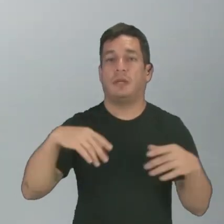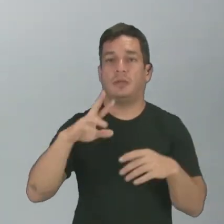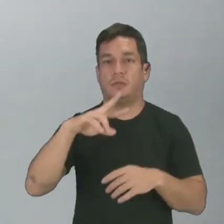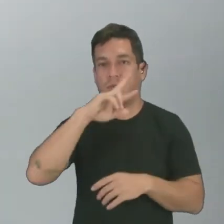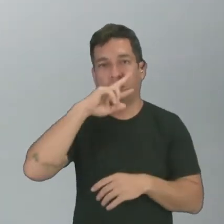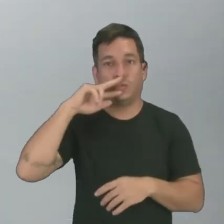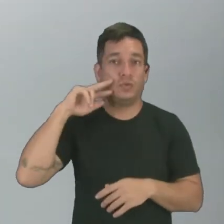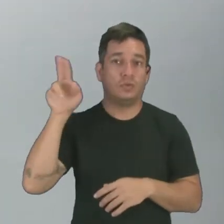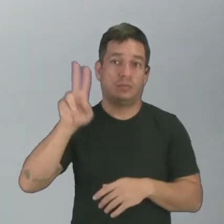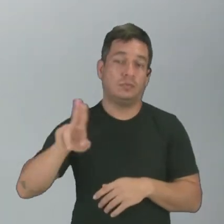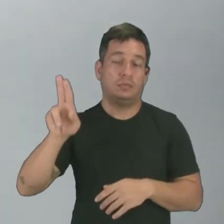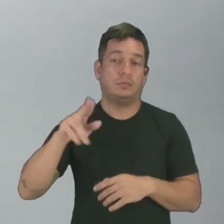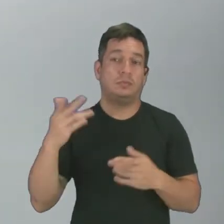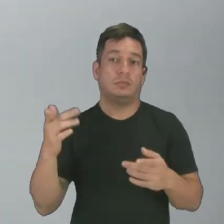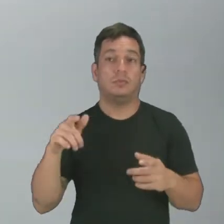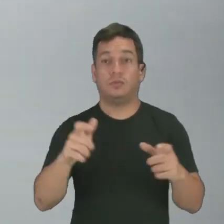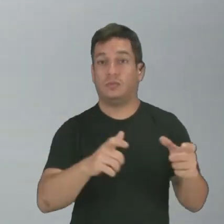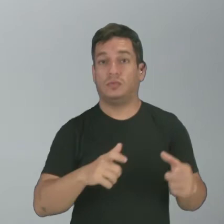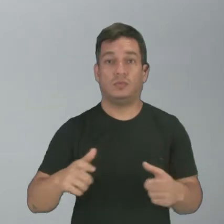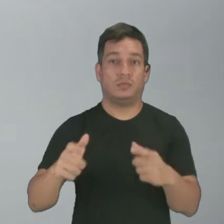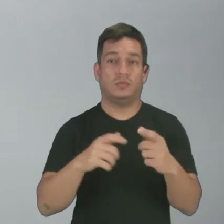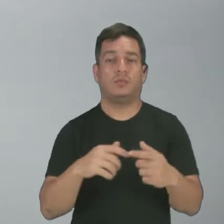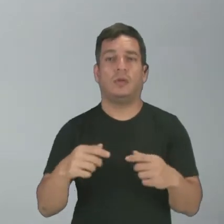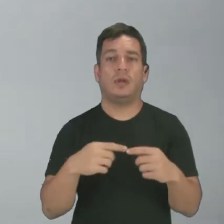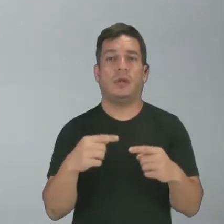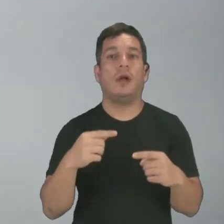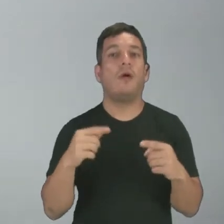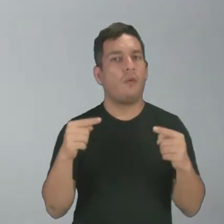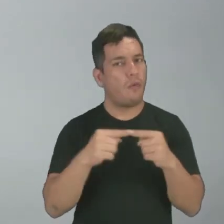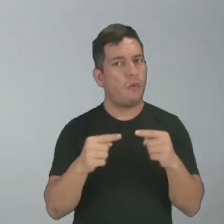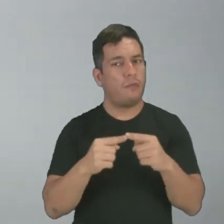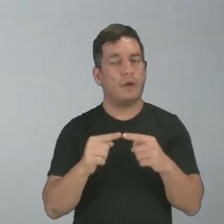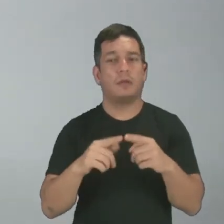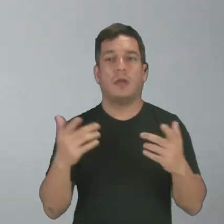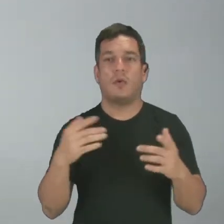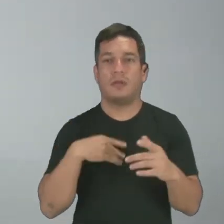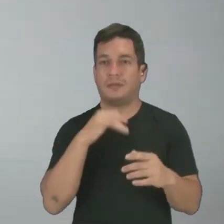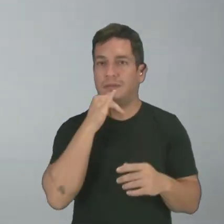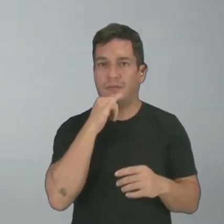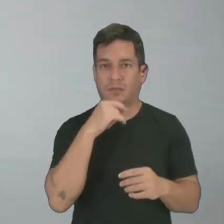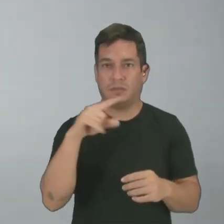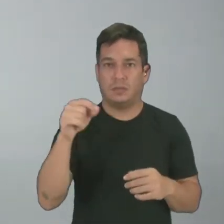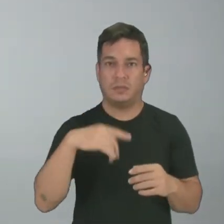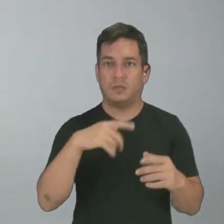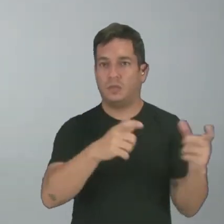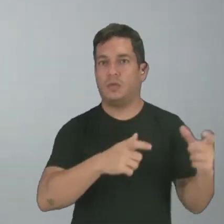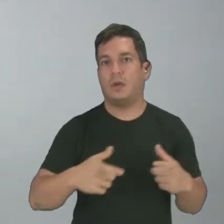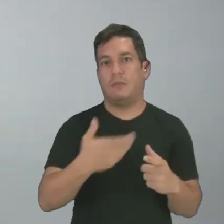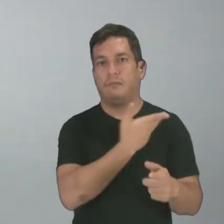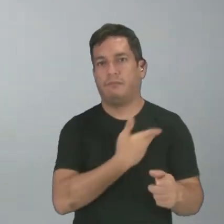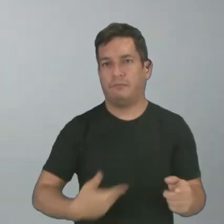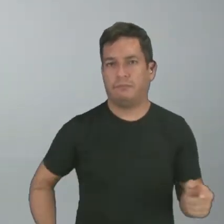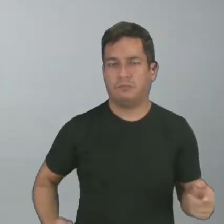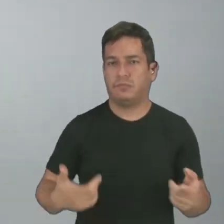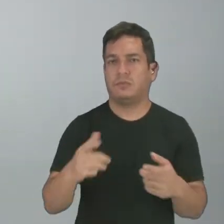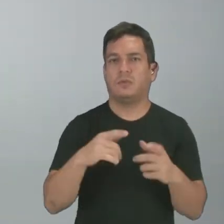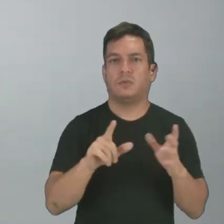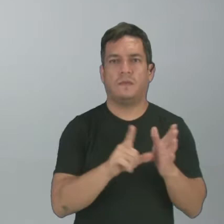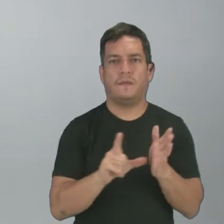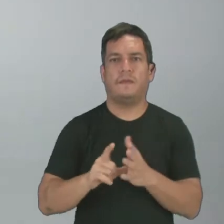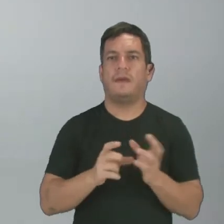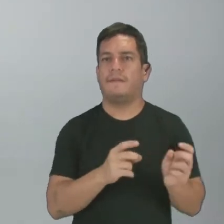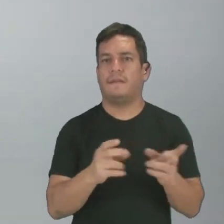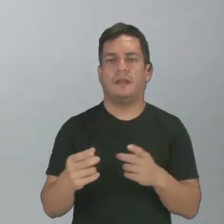sunga, né? Naquele ambiente não é imoral. Agora, se ele de repente sai na via pública, no local comercial